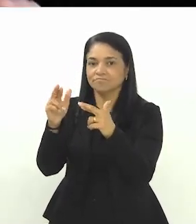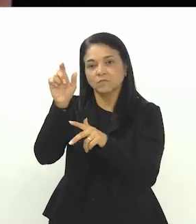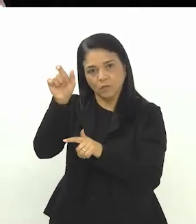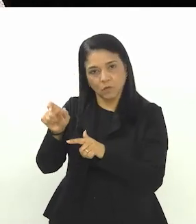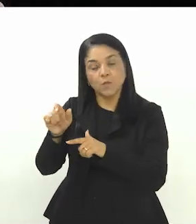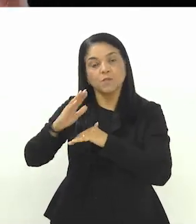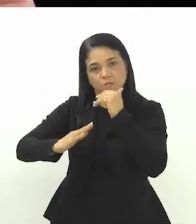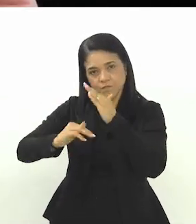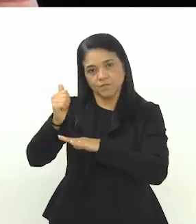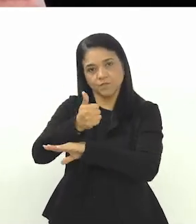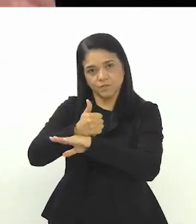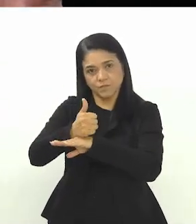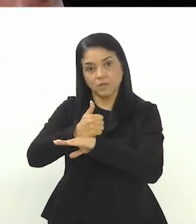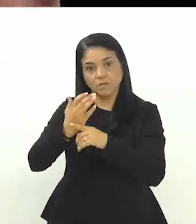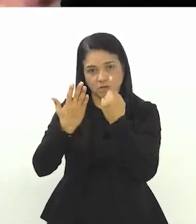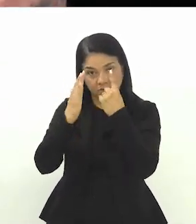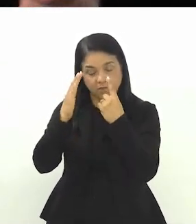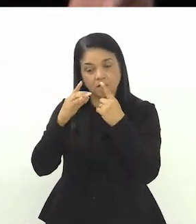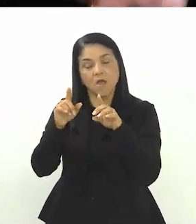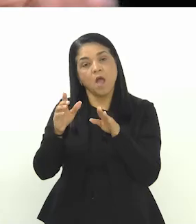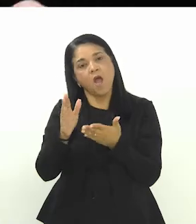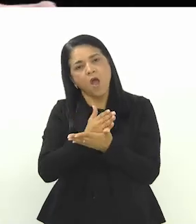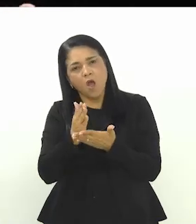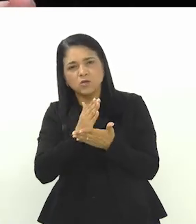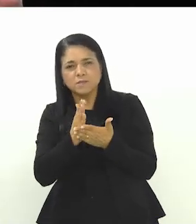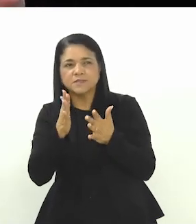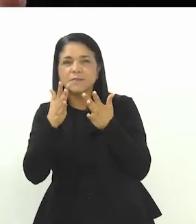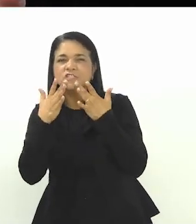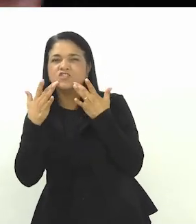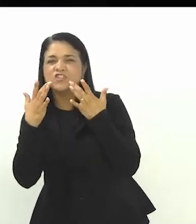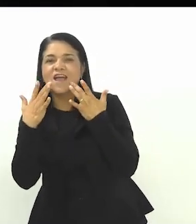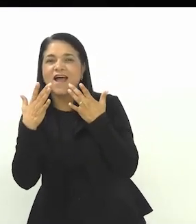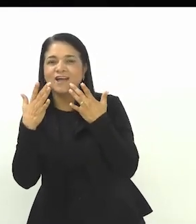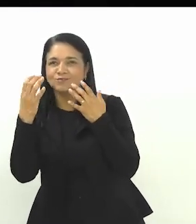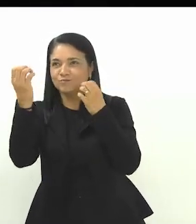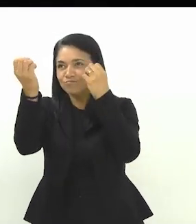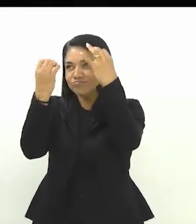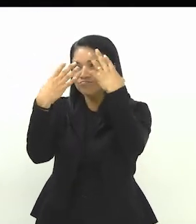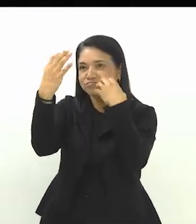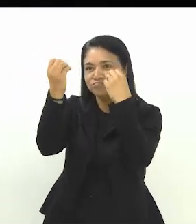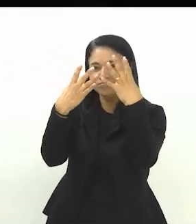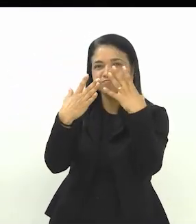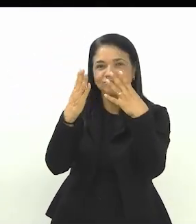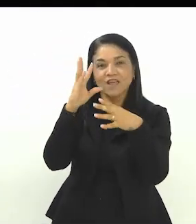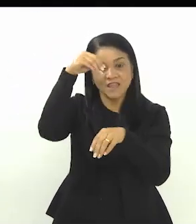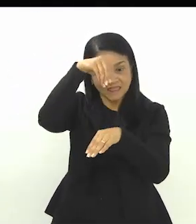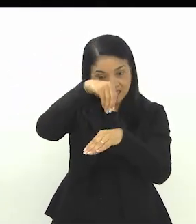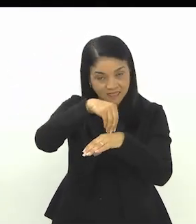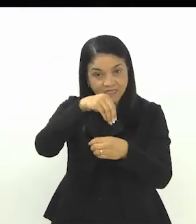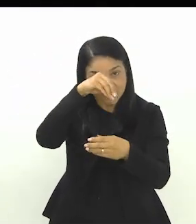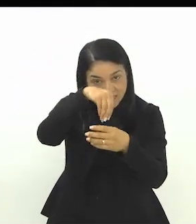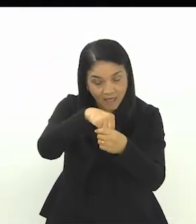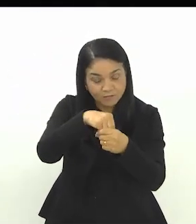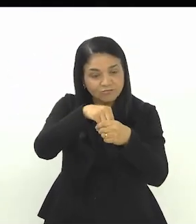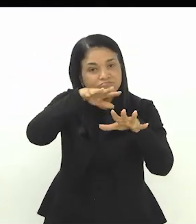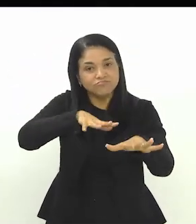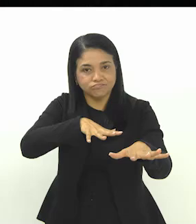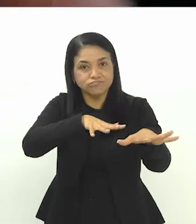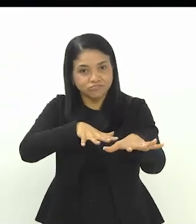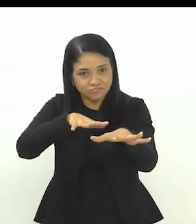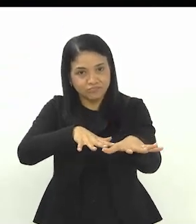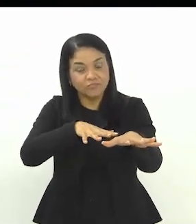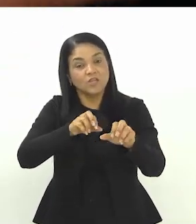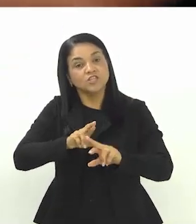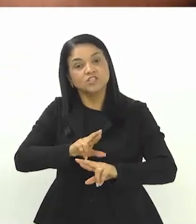gente acaba tendo que fazer aquela iluminação muito mais cênica. Exatamente. E não tão